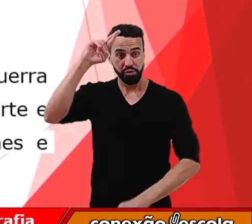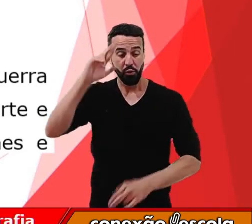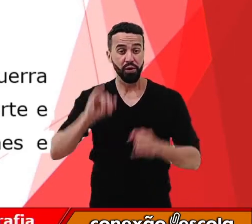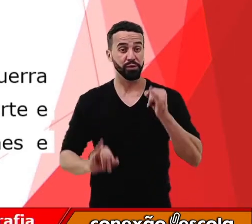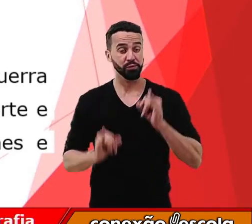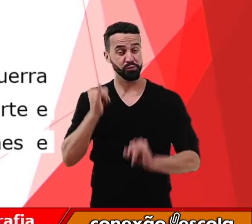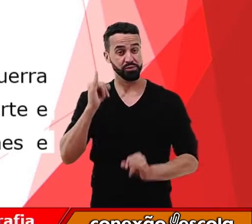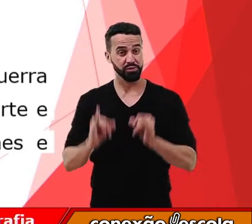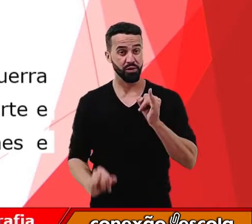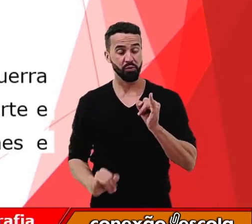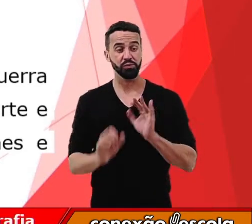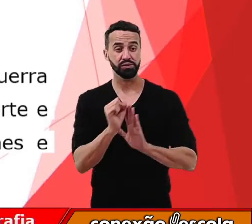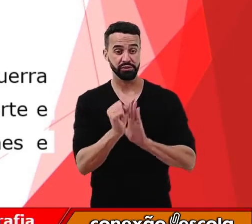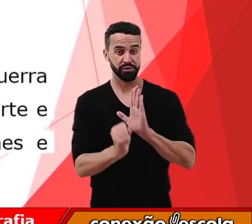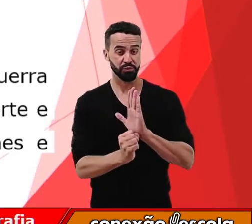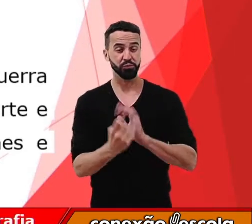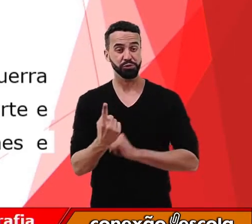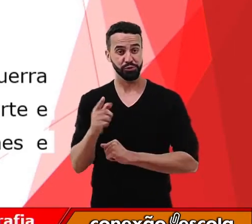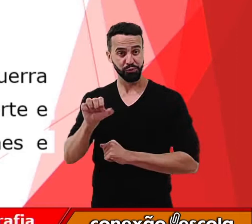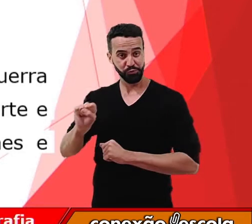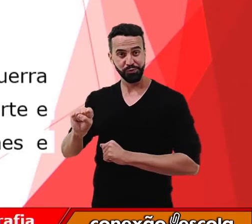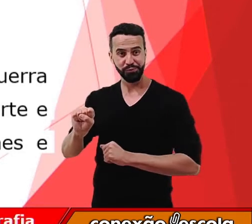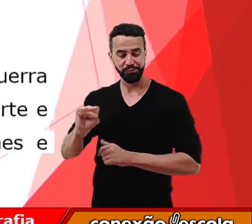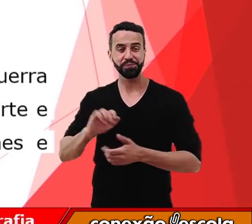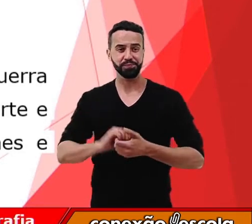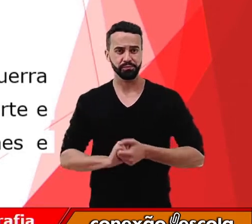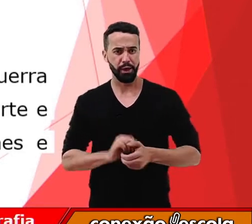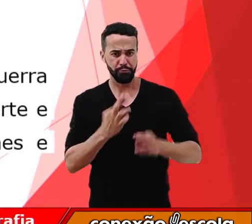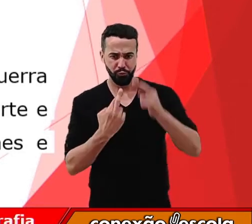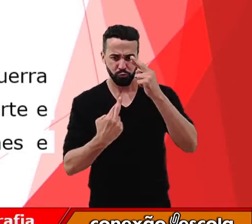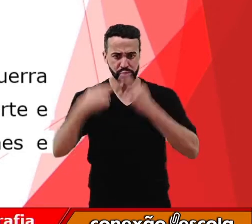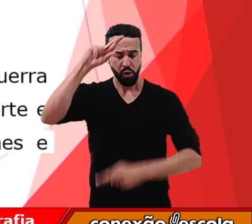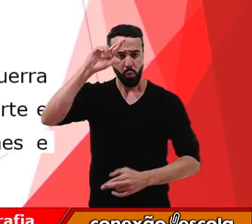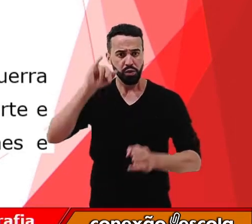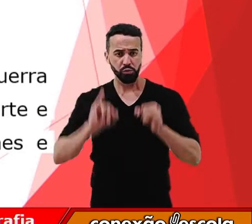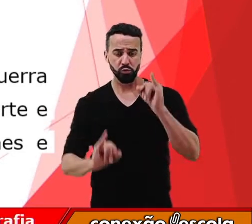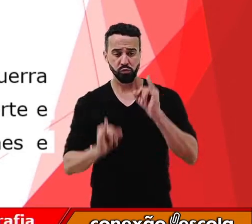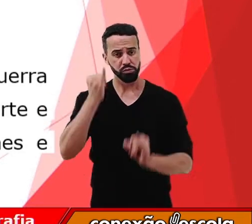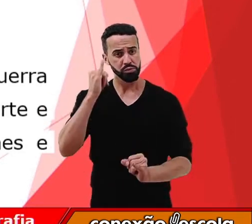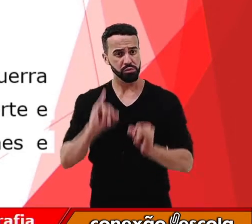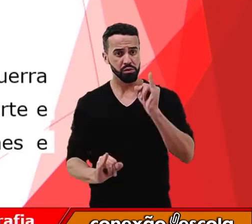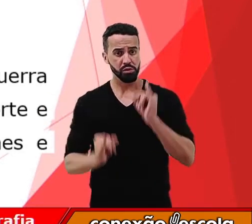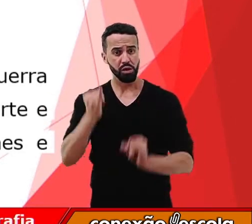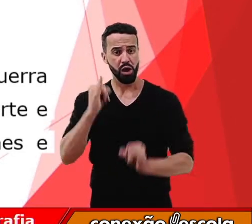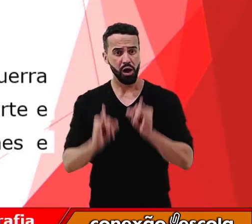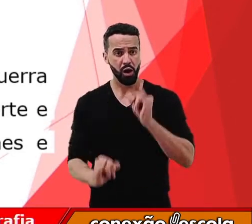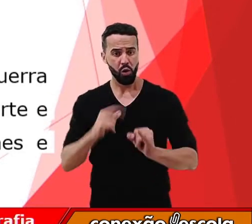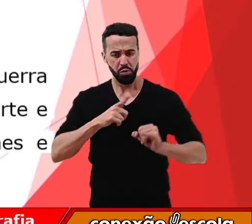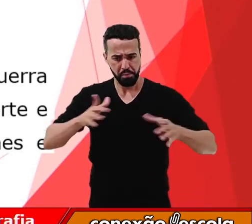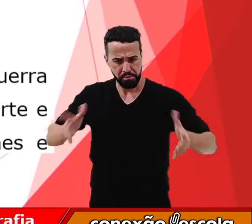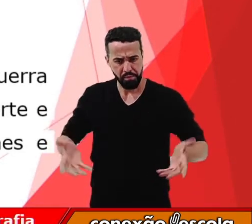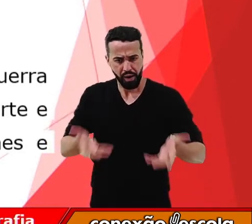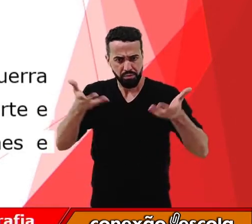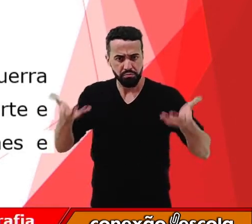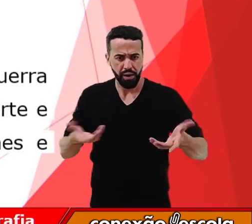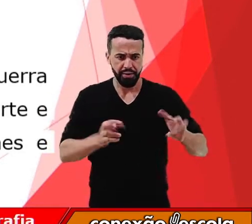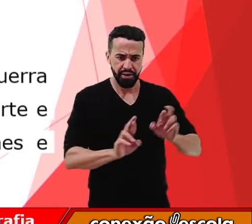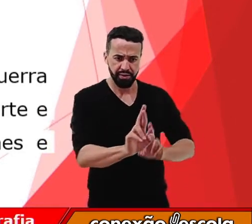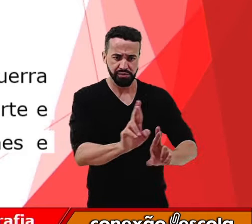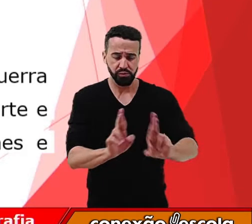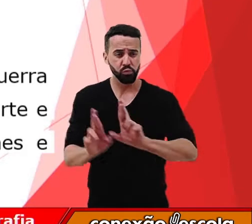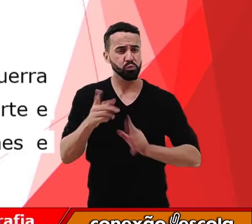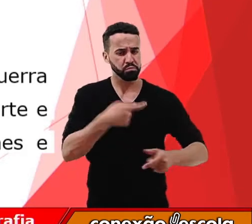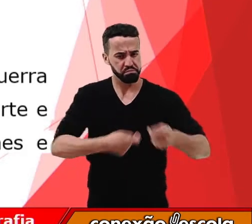no século XVIII. A Revolução Industrial traz mais impulsos para as relações comerciais